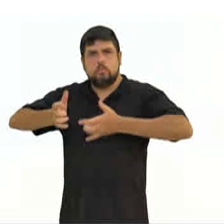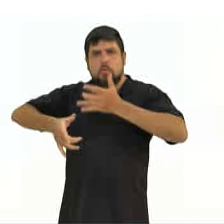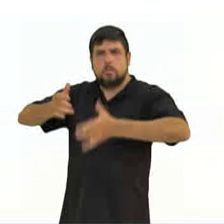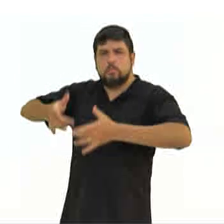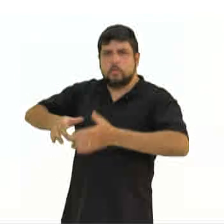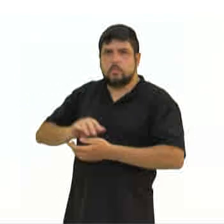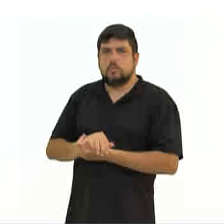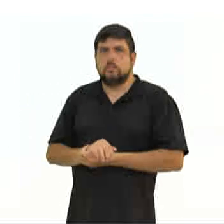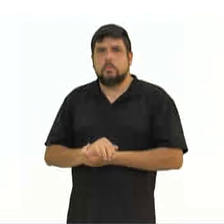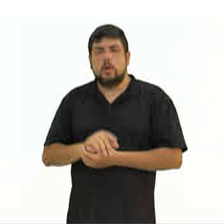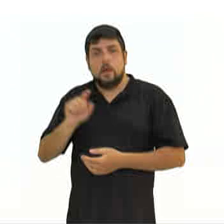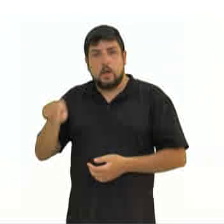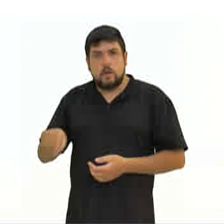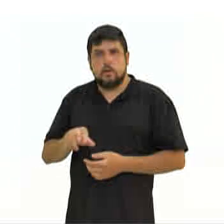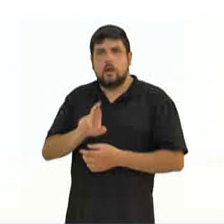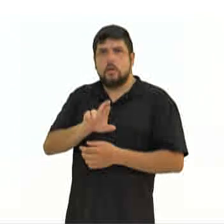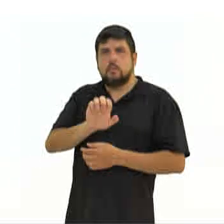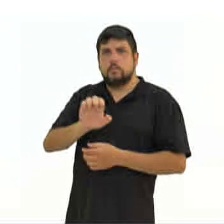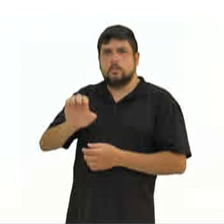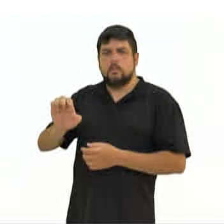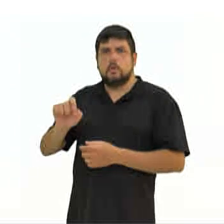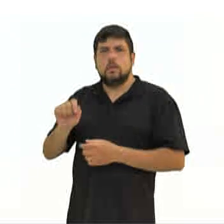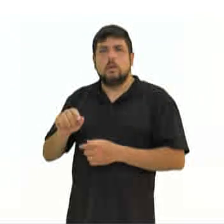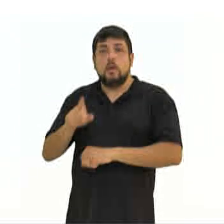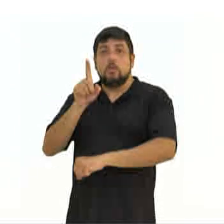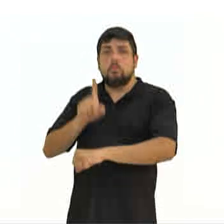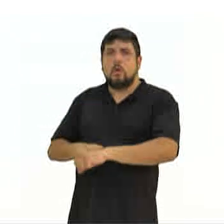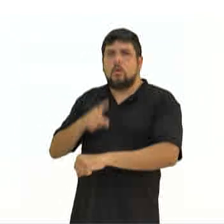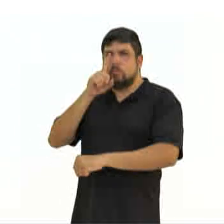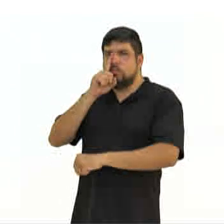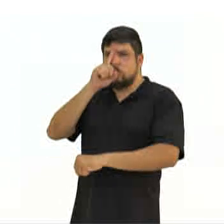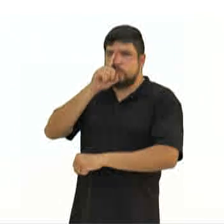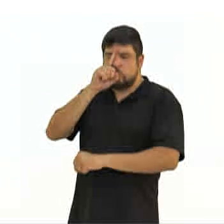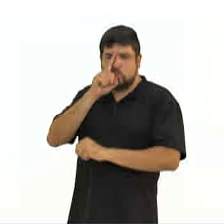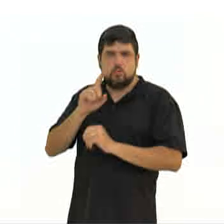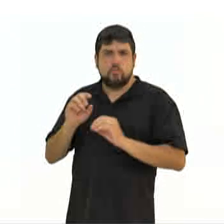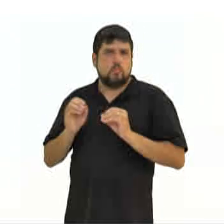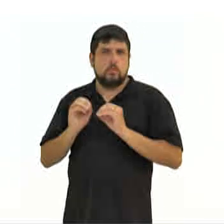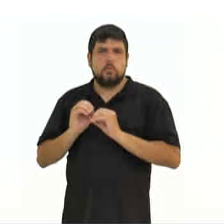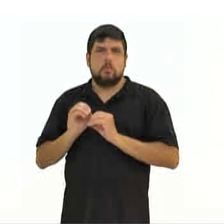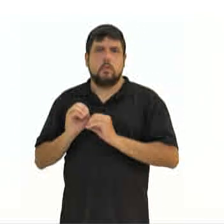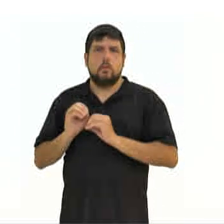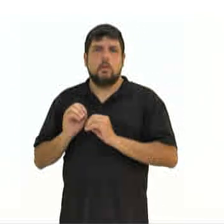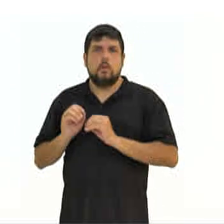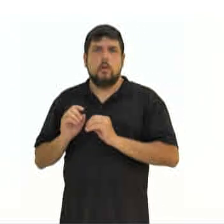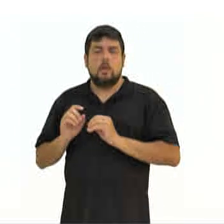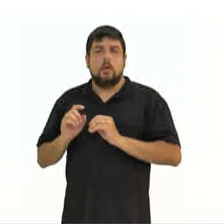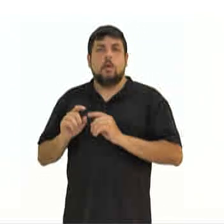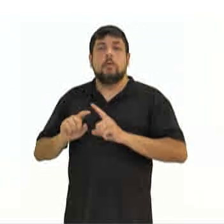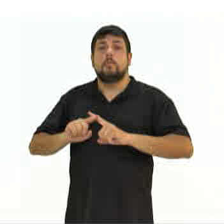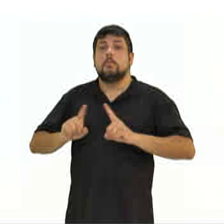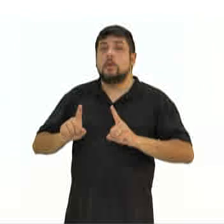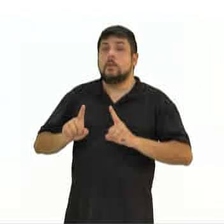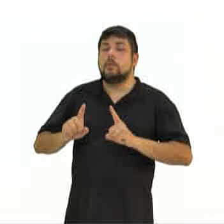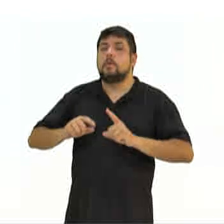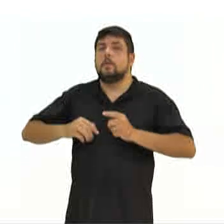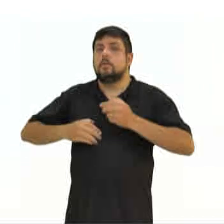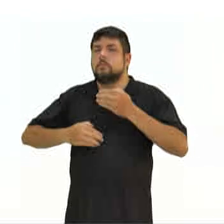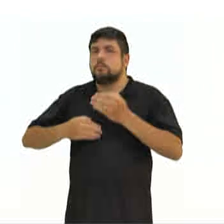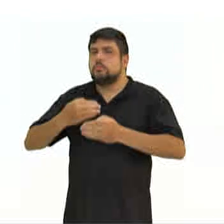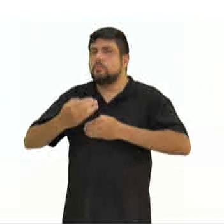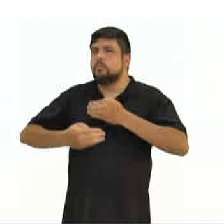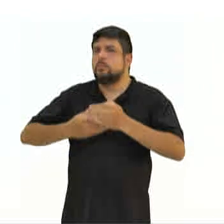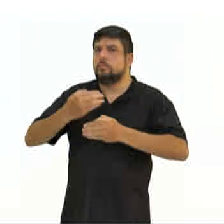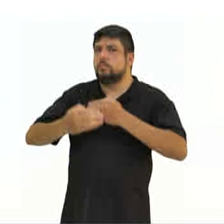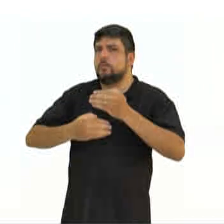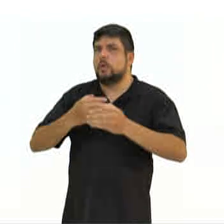O REEE não causa um perigo imediato, ou seja, não liberam substâncias tóxicas no ambiente. No entanto, devido